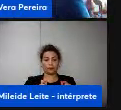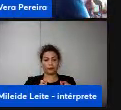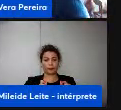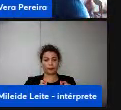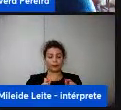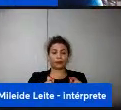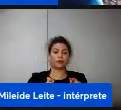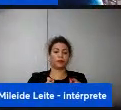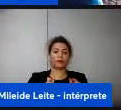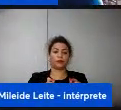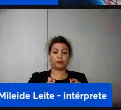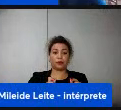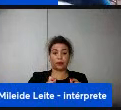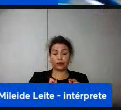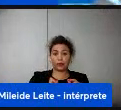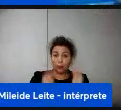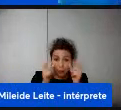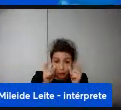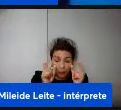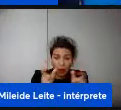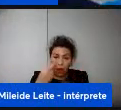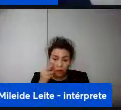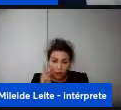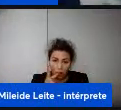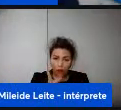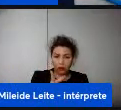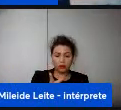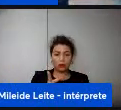que salta aos olhos, né, quando você